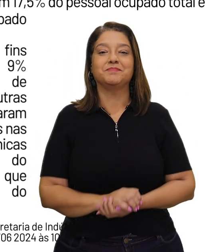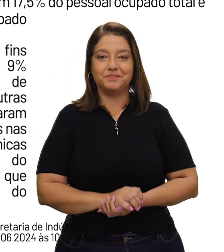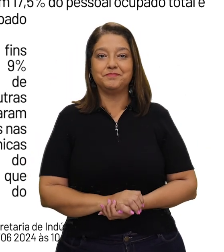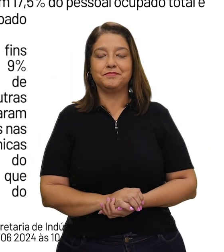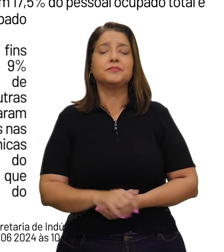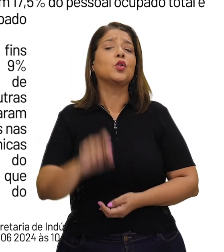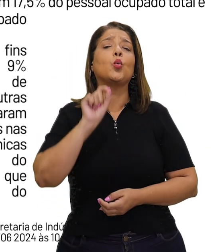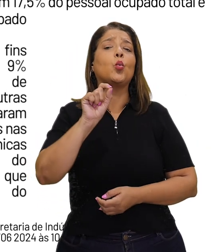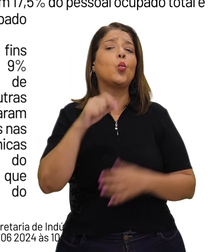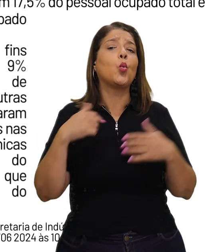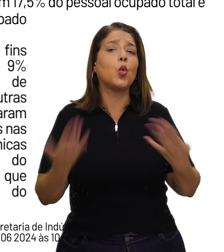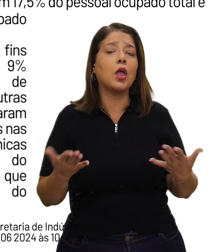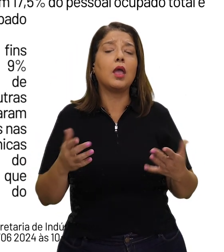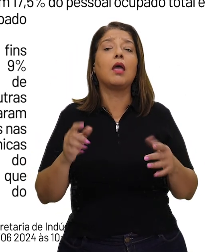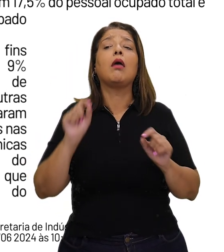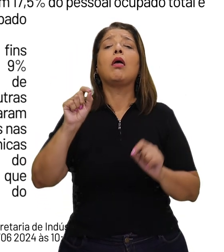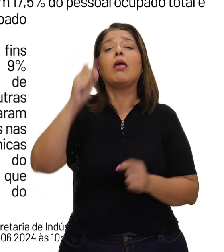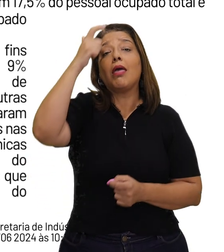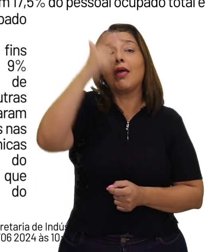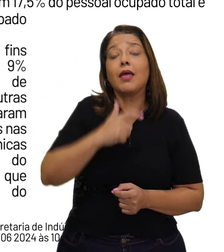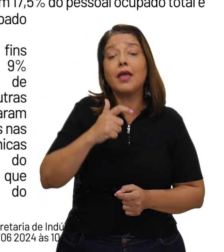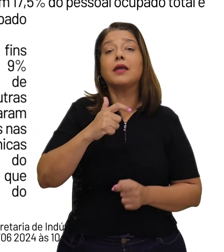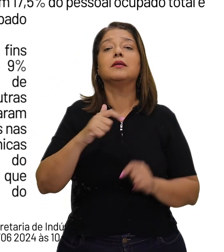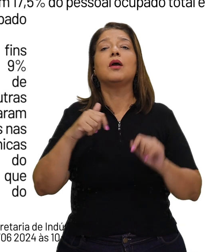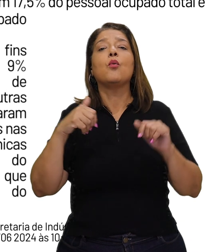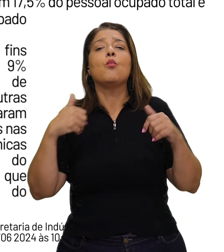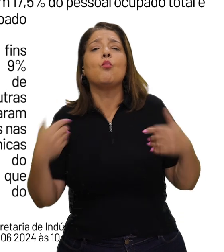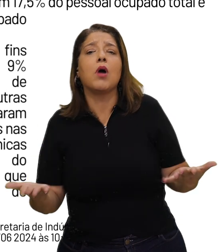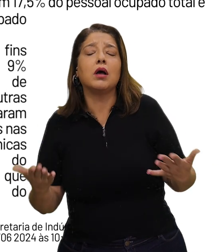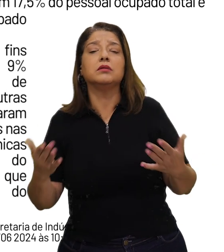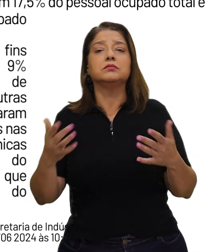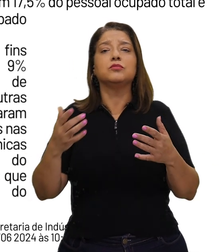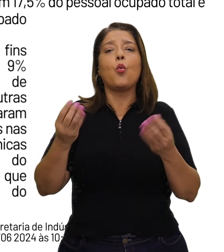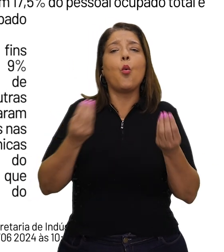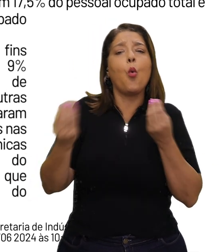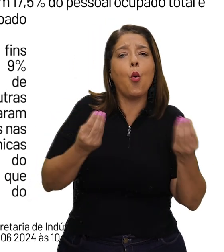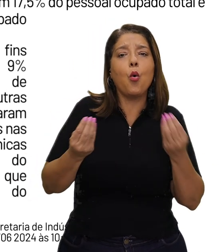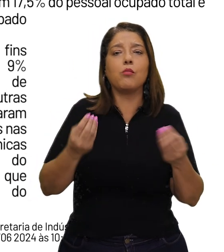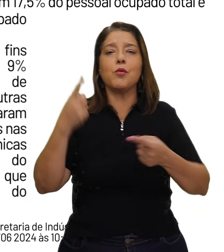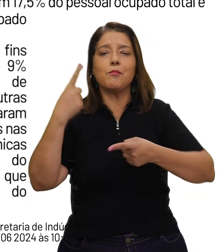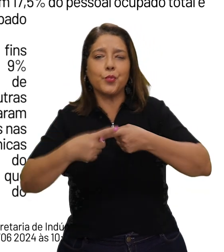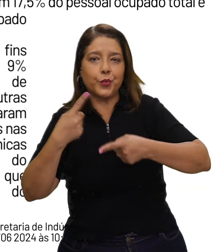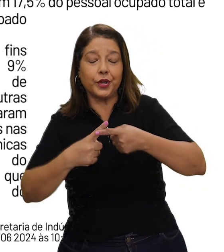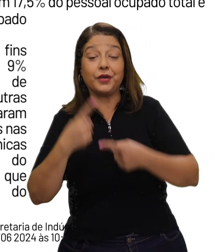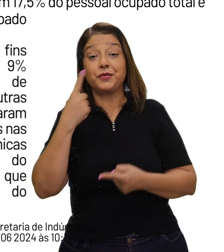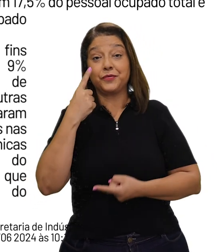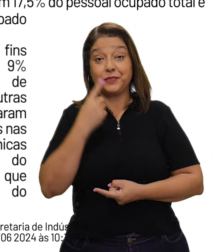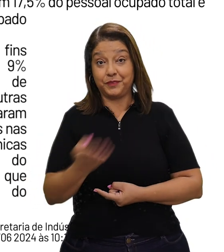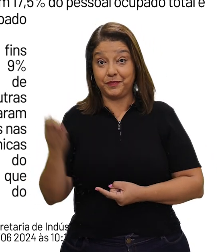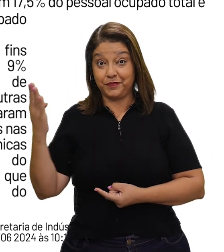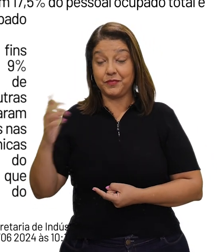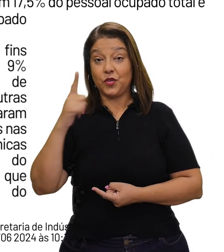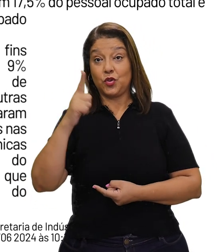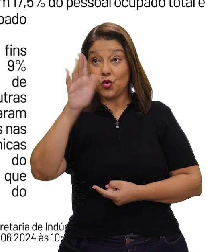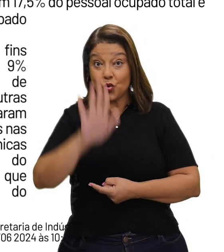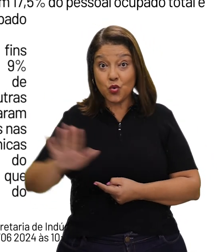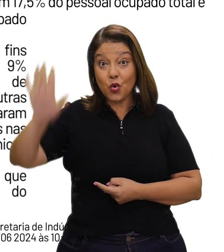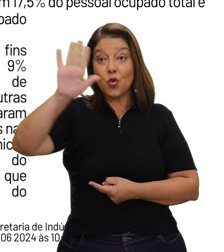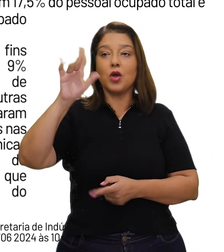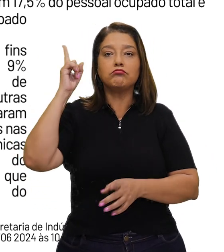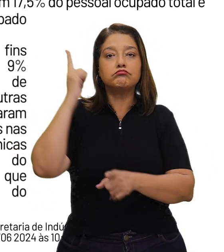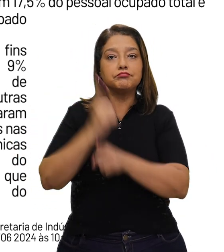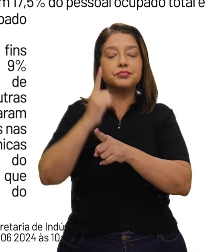que, quem, quando, onde, como e por quê. Vejamos. Goiás registrou